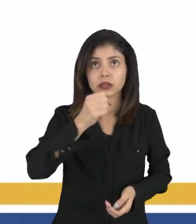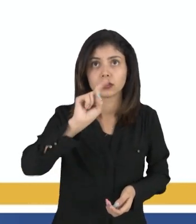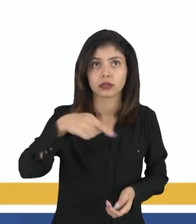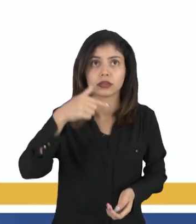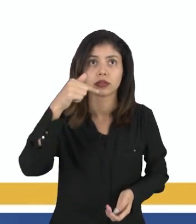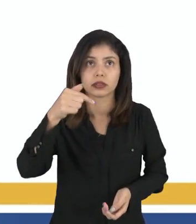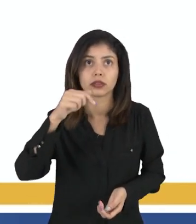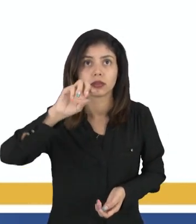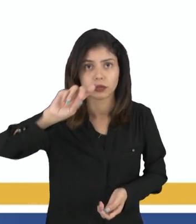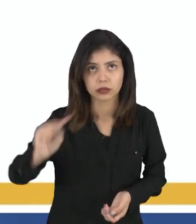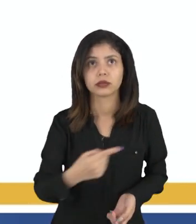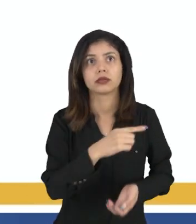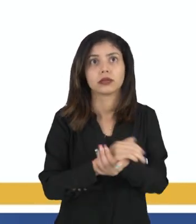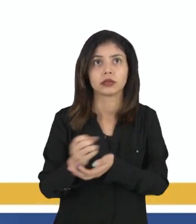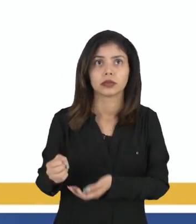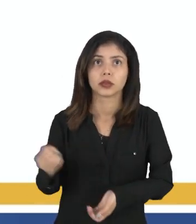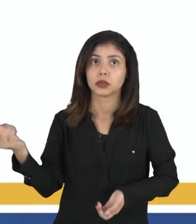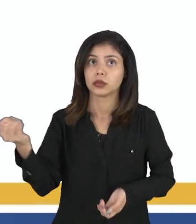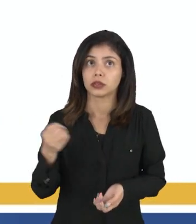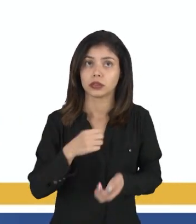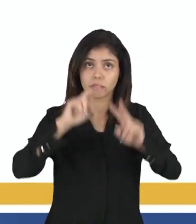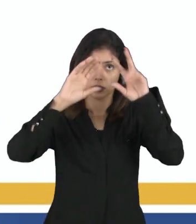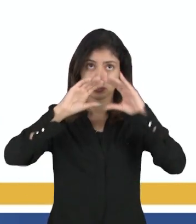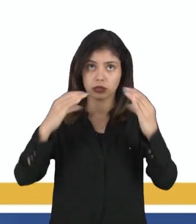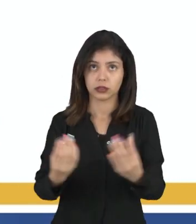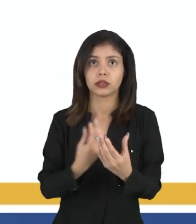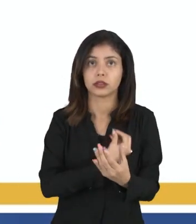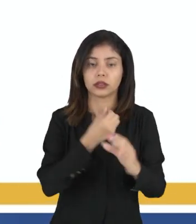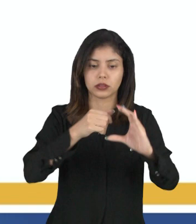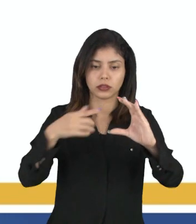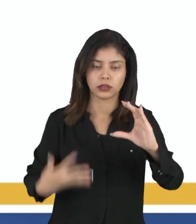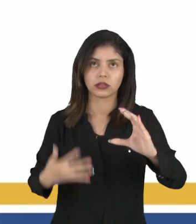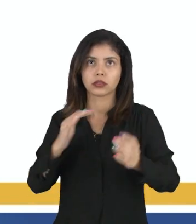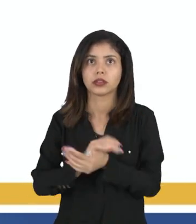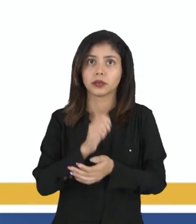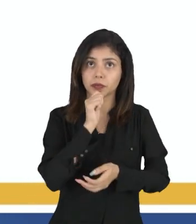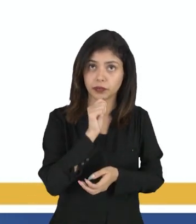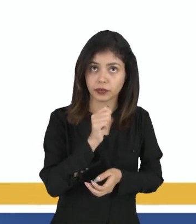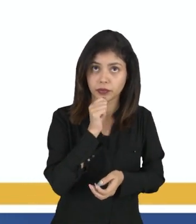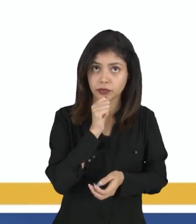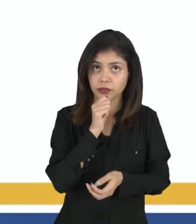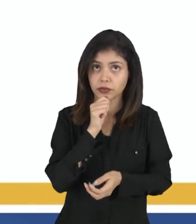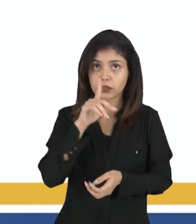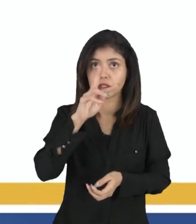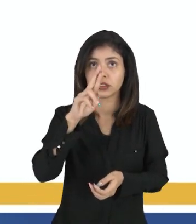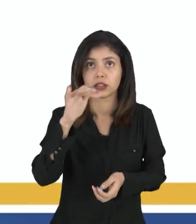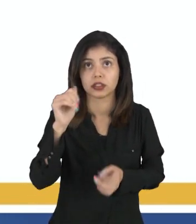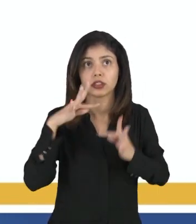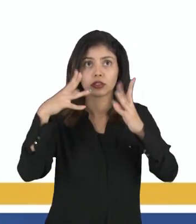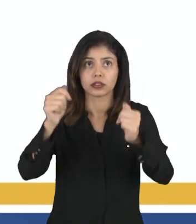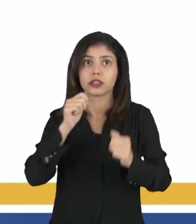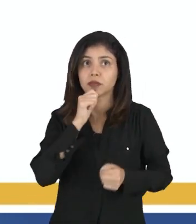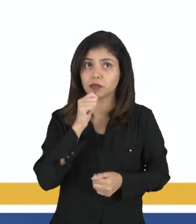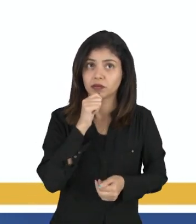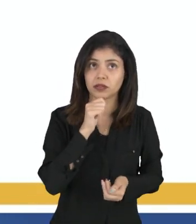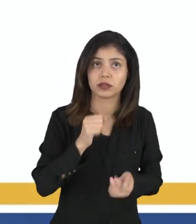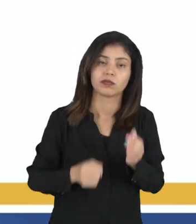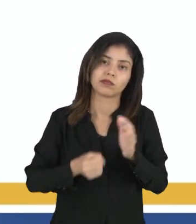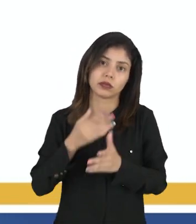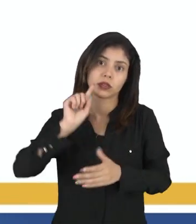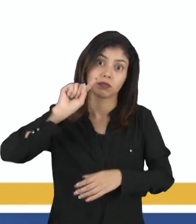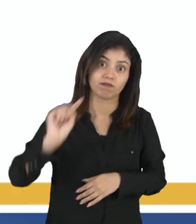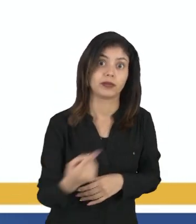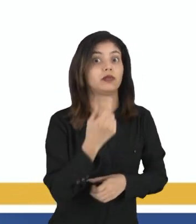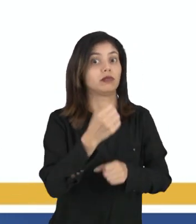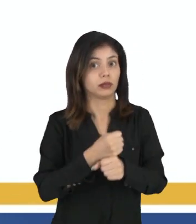existam 8,7 milhões de espécies de seres vivos e que a catalogação de todas elas poderiam levar mais de